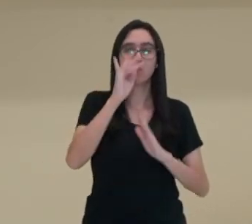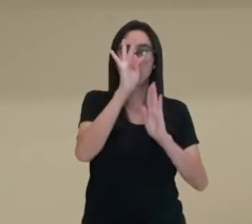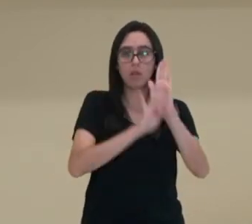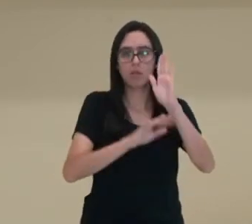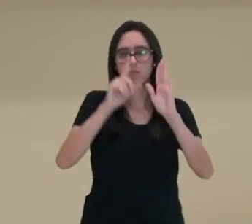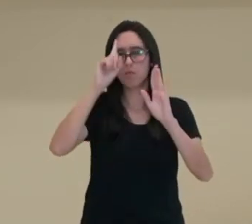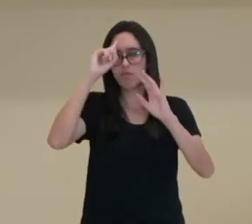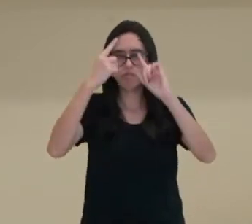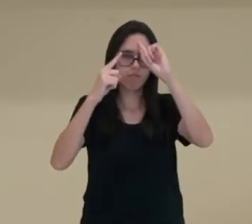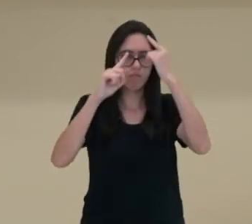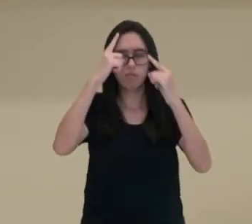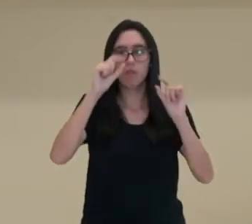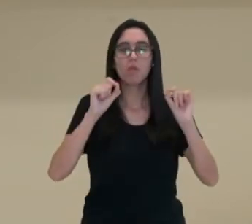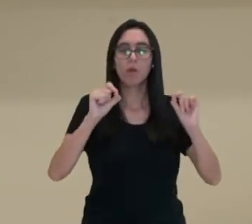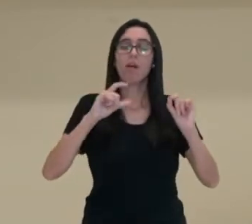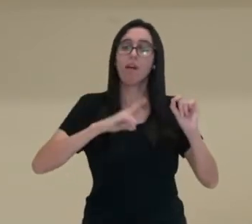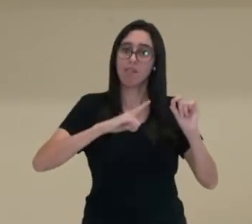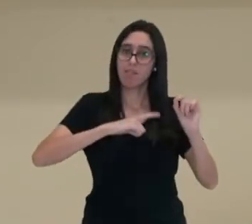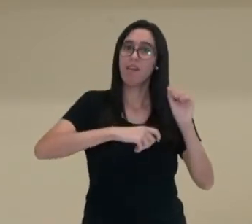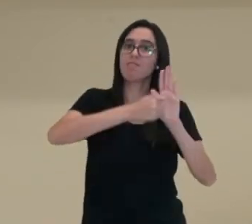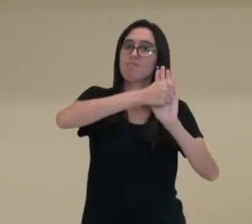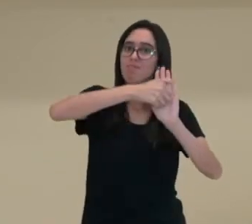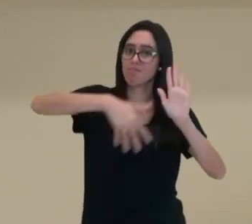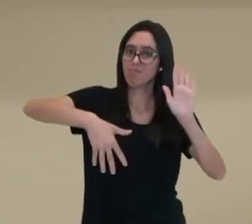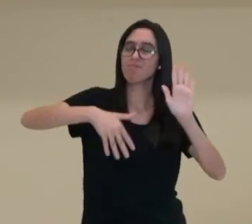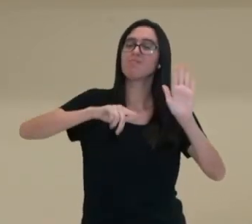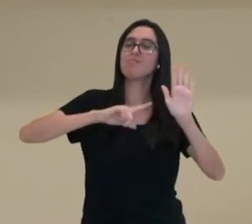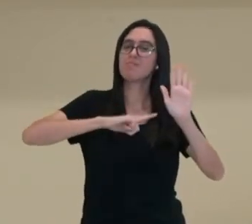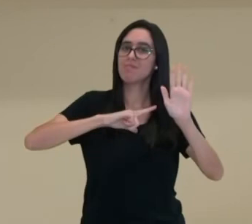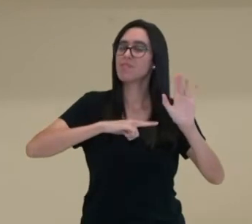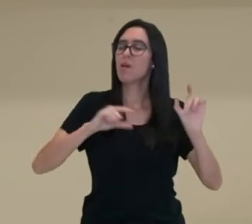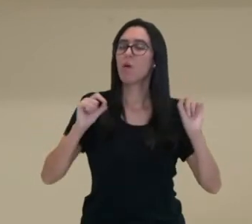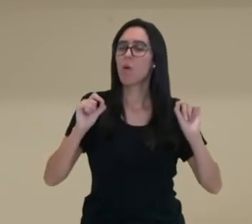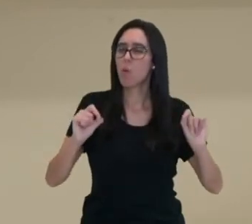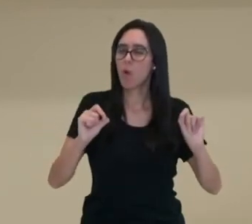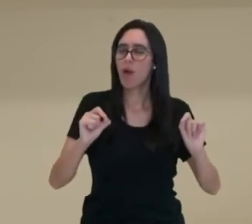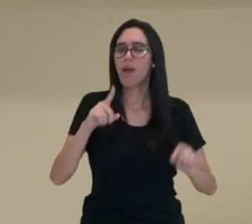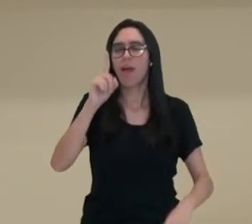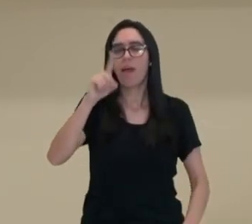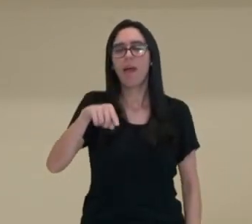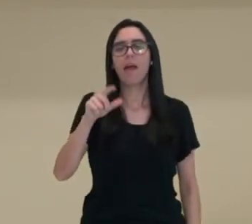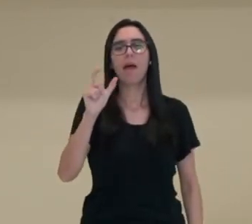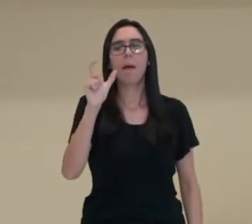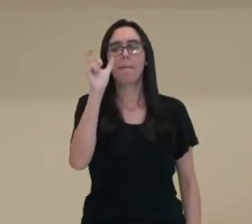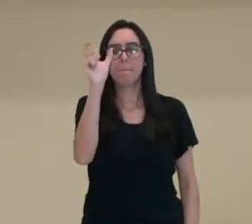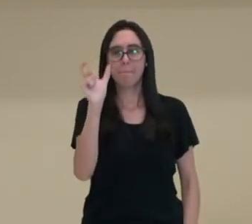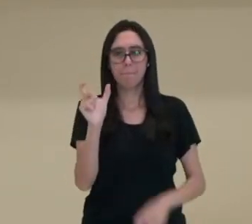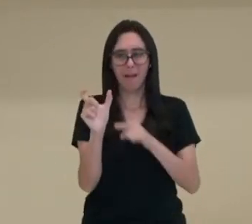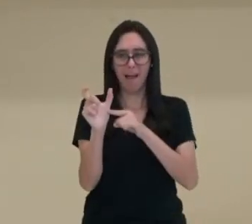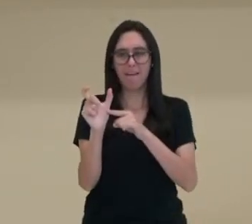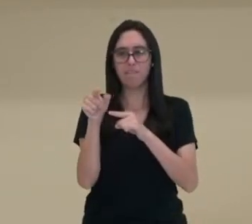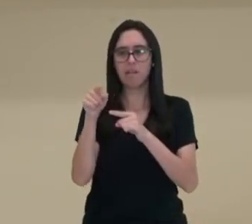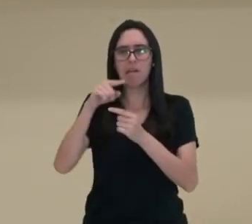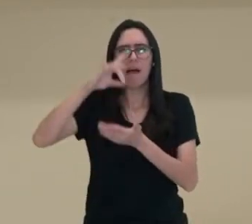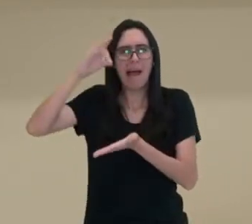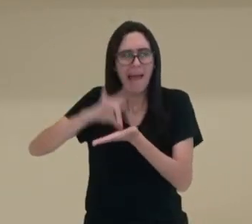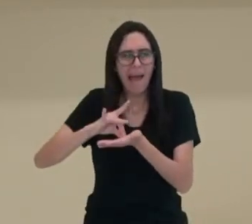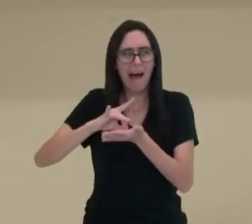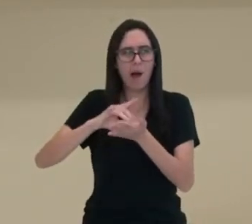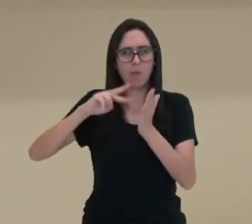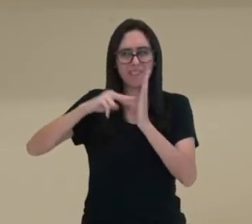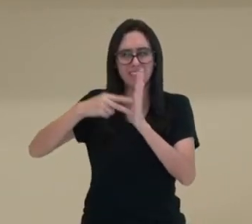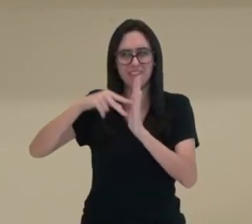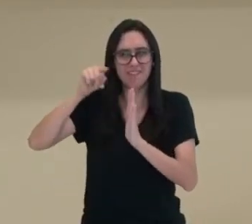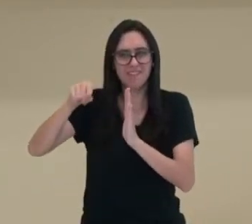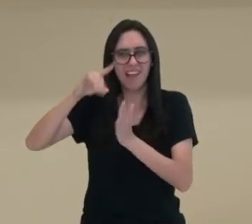literários apresentam muitas figuras de linguagem, que são palavras utilizadas não no seu sentido real ou